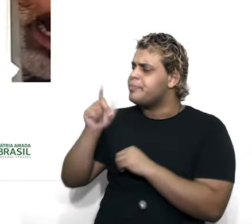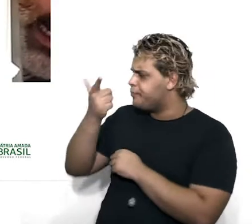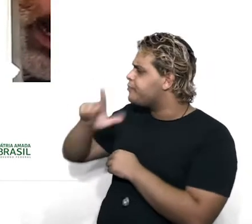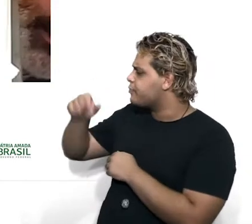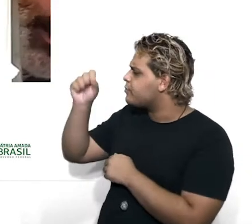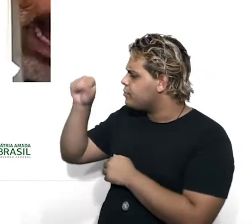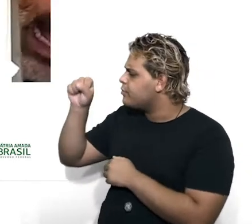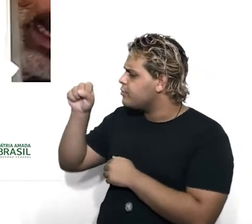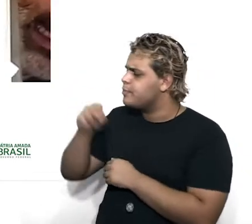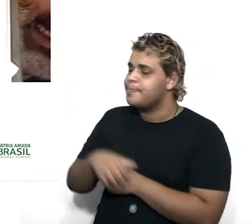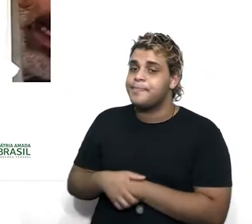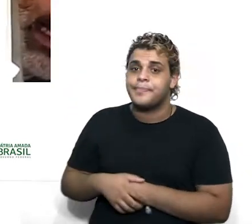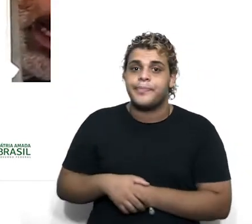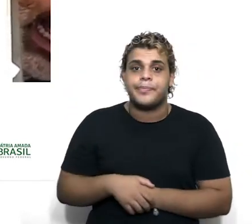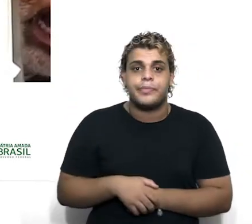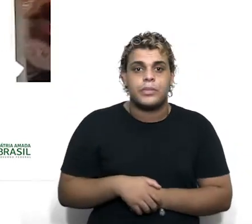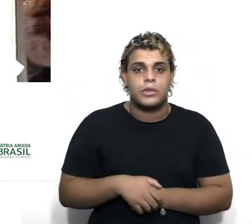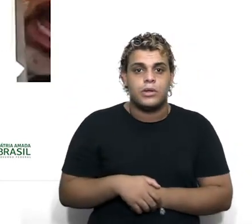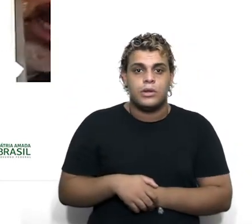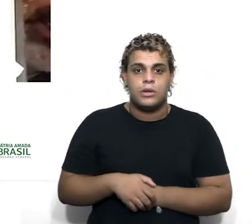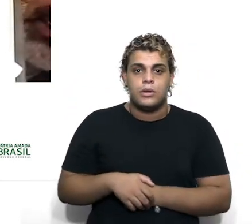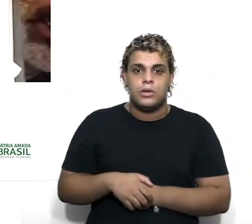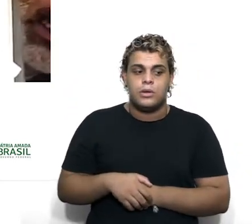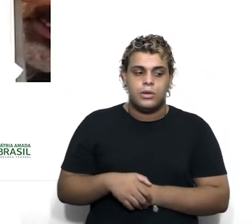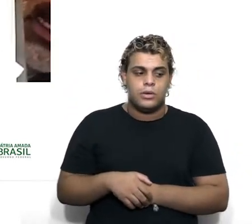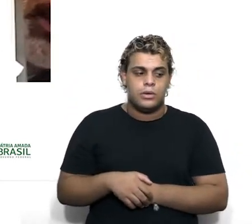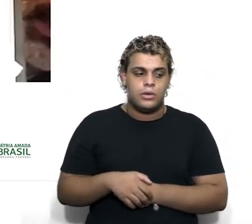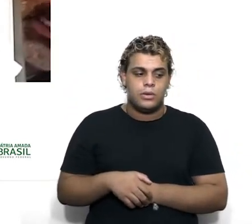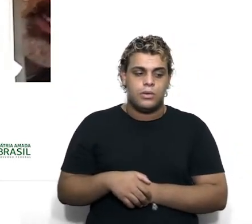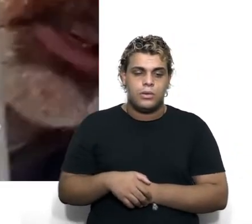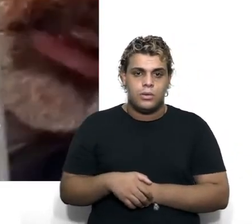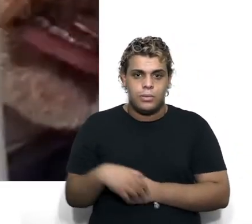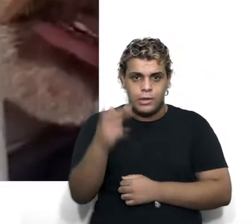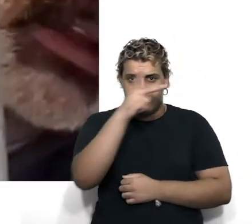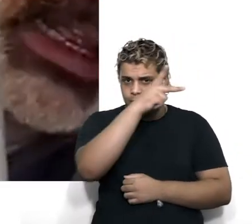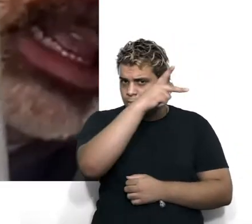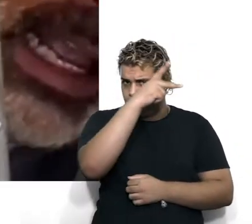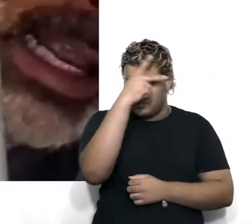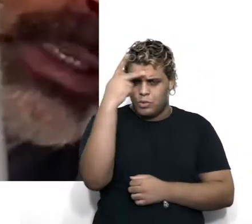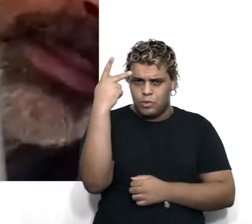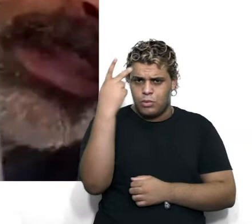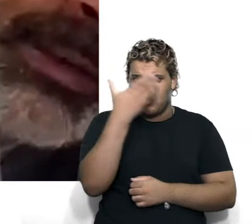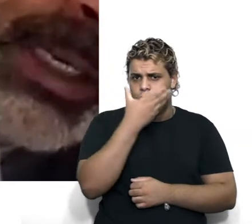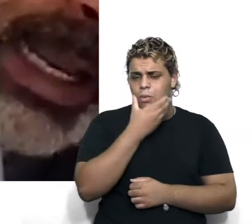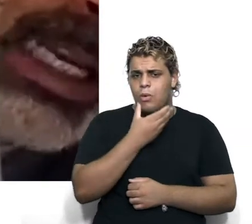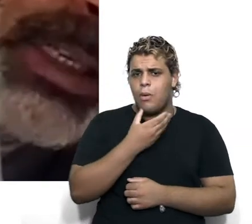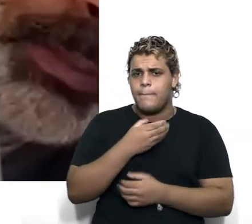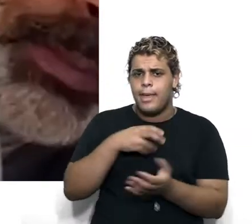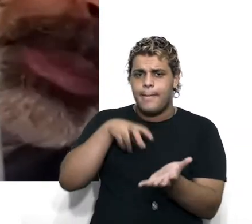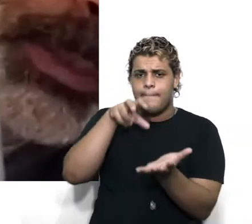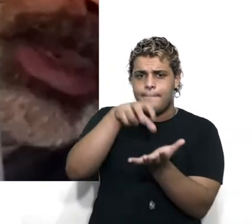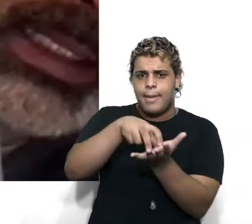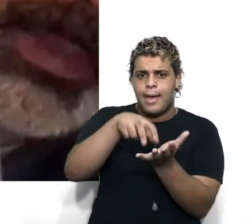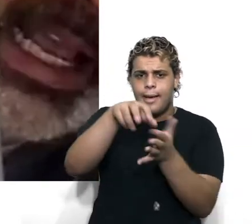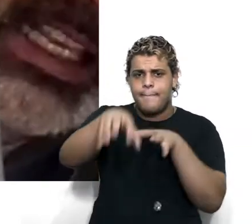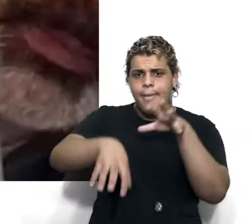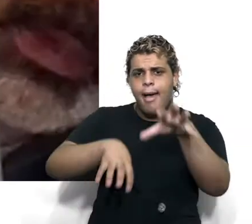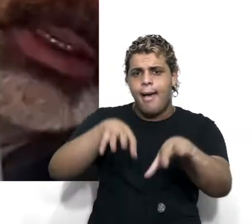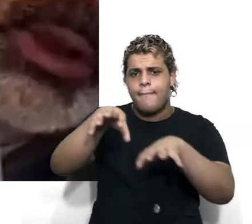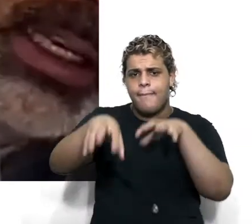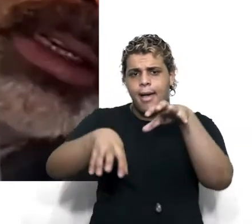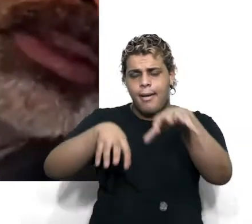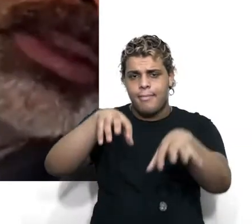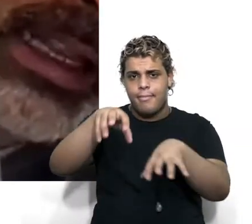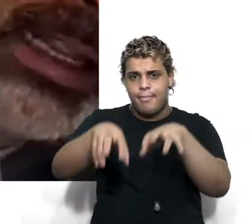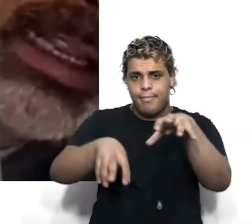e a deixar pegadas enquadrado. Retangulares, exatamente retangulares, não é? Eu chamei isto uma espécie de